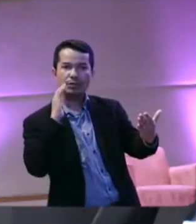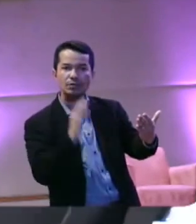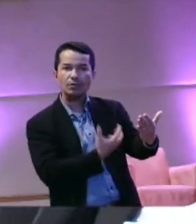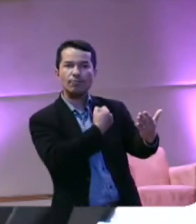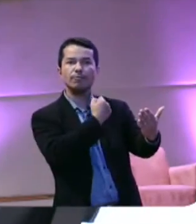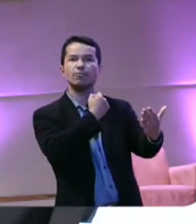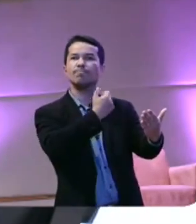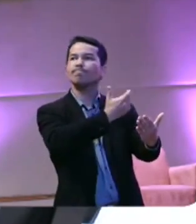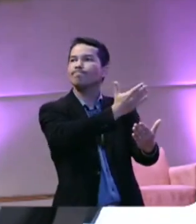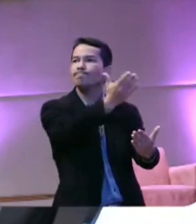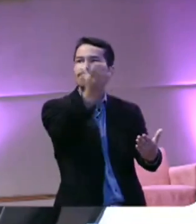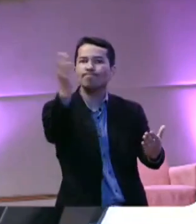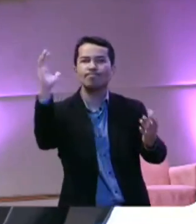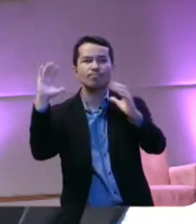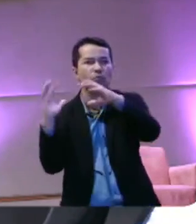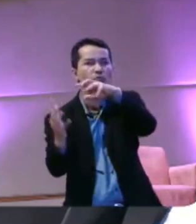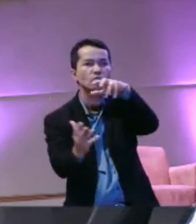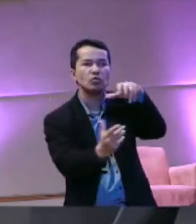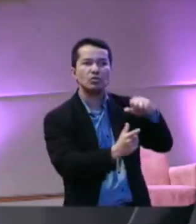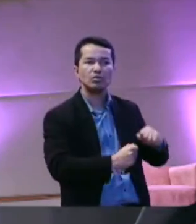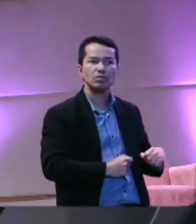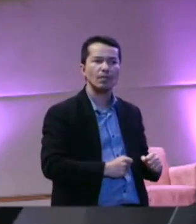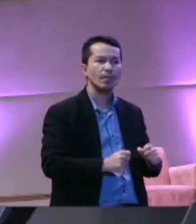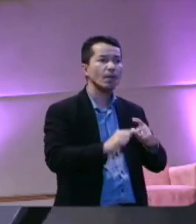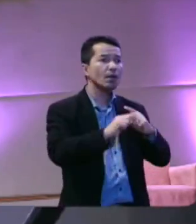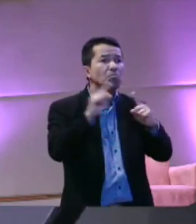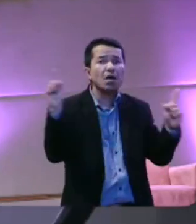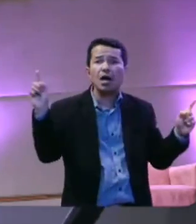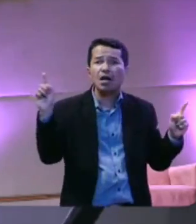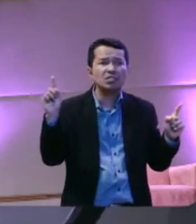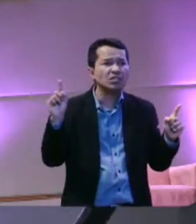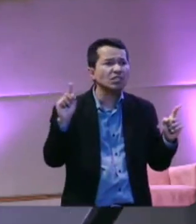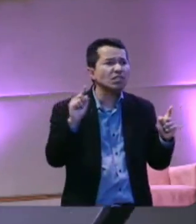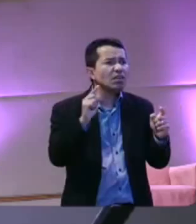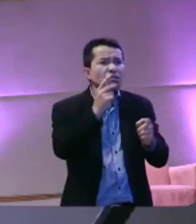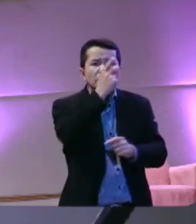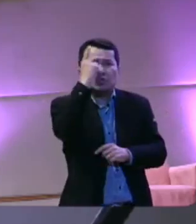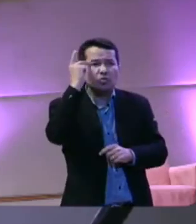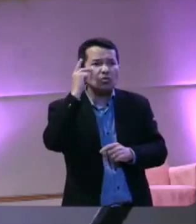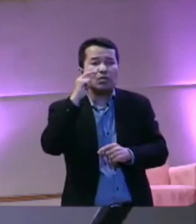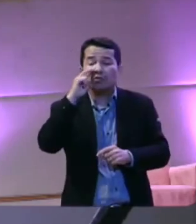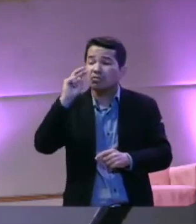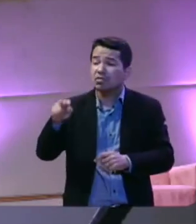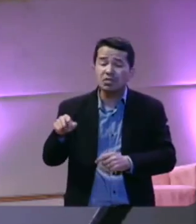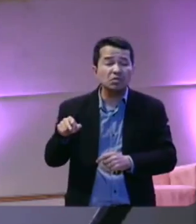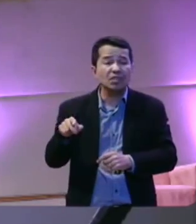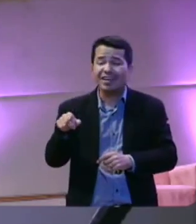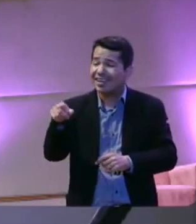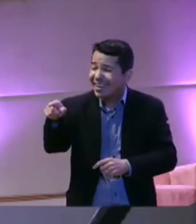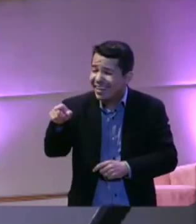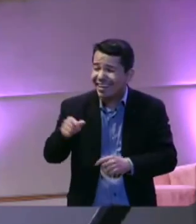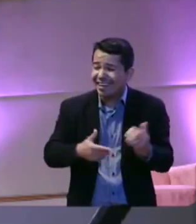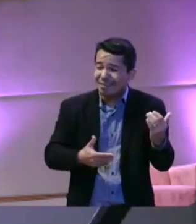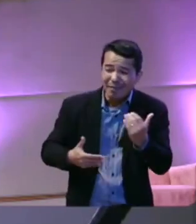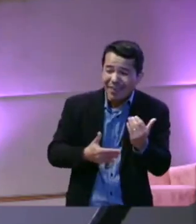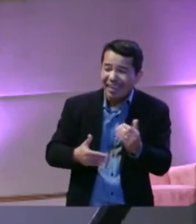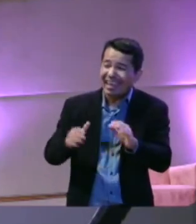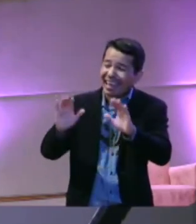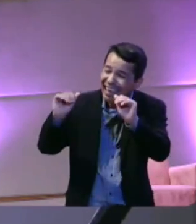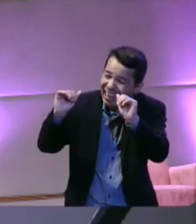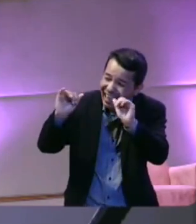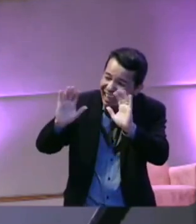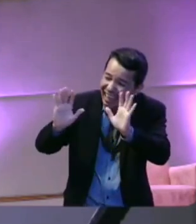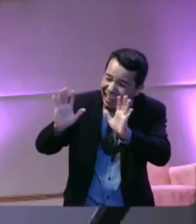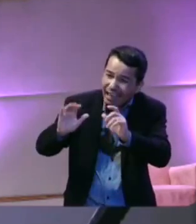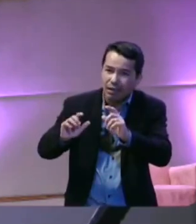no caminho? Quantas pessoas cruzaram o caminho deles? De repente falaram, boa tarde, Senhor, boa tarde, Senhora.